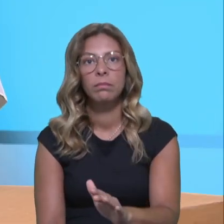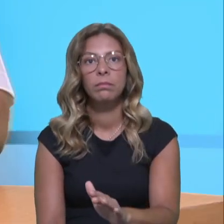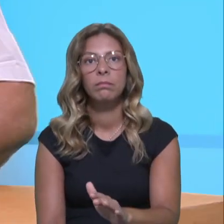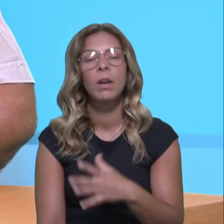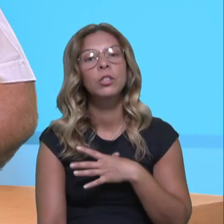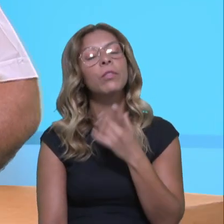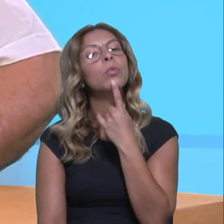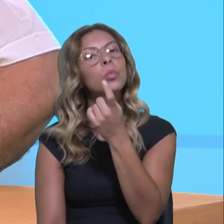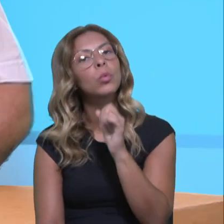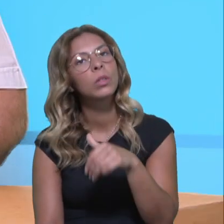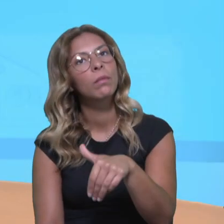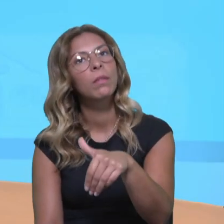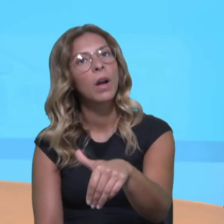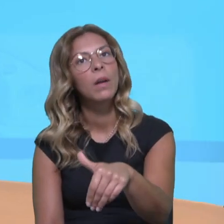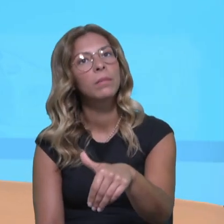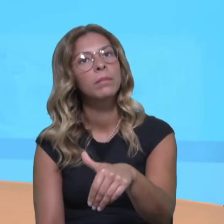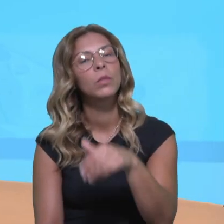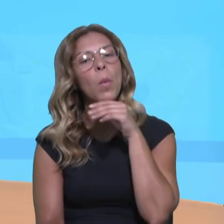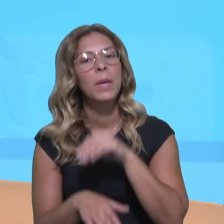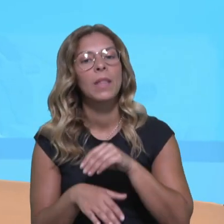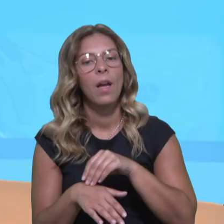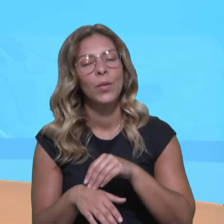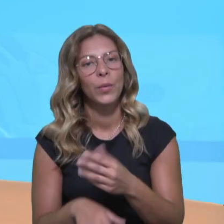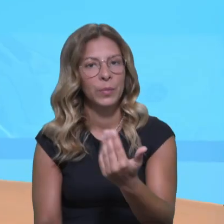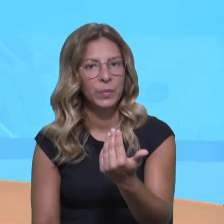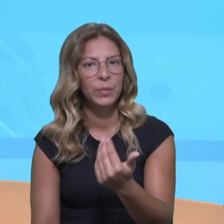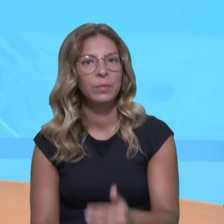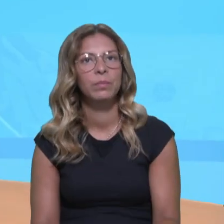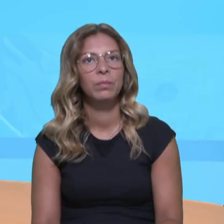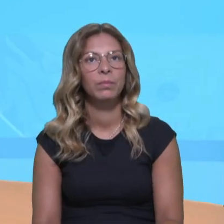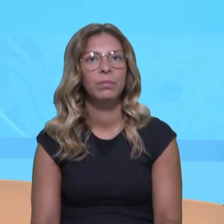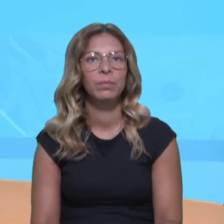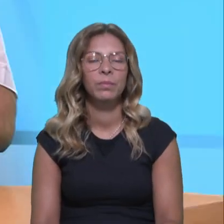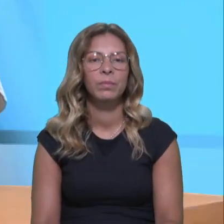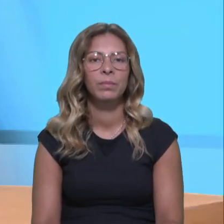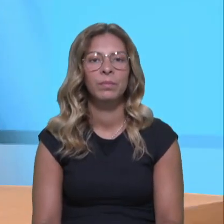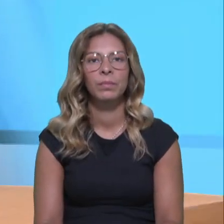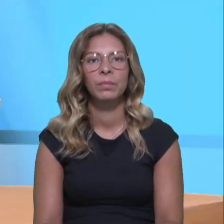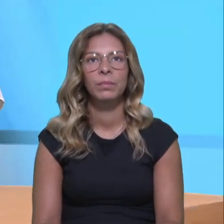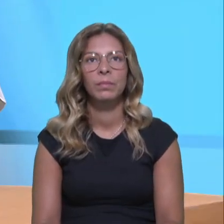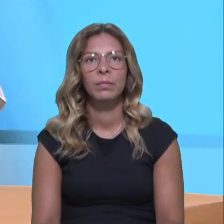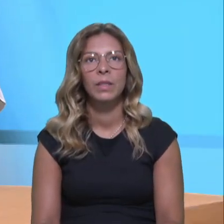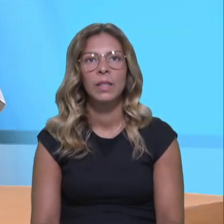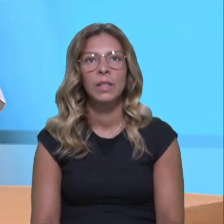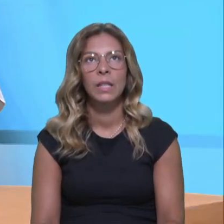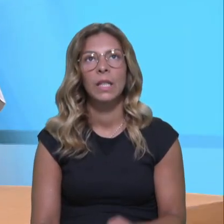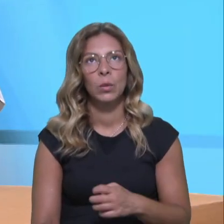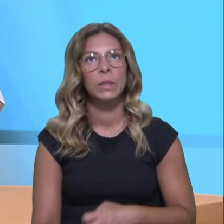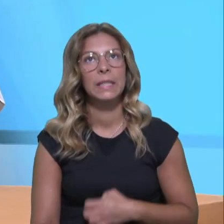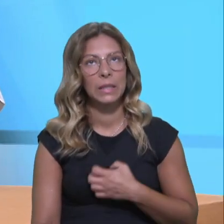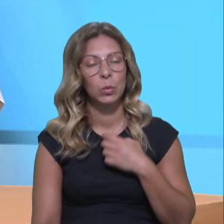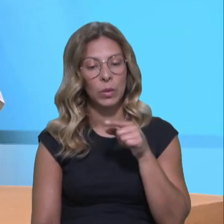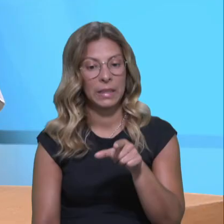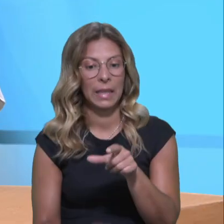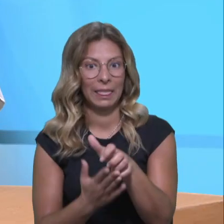perguntava-lhe o seu comentário, a sua apresentação deste texto. Eu creio que este texto